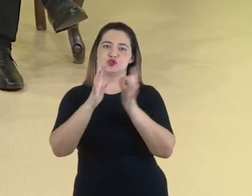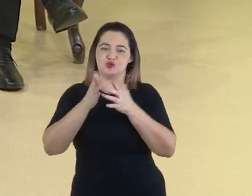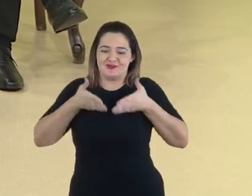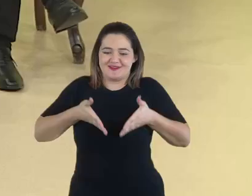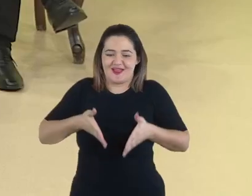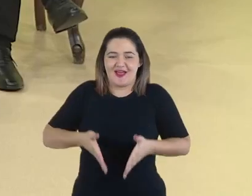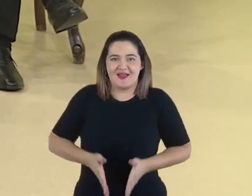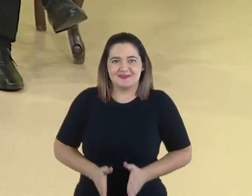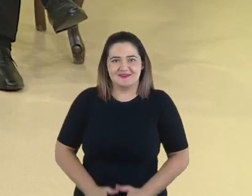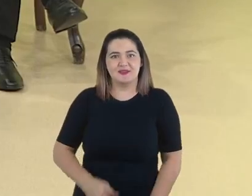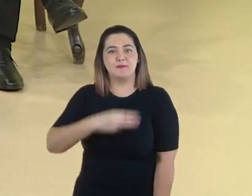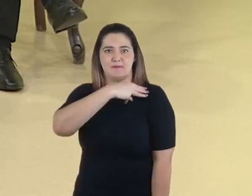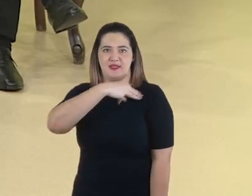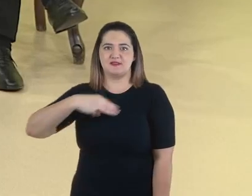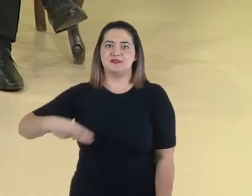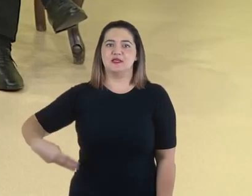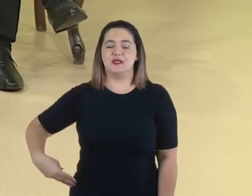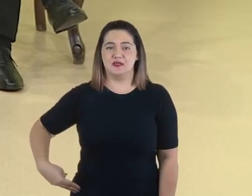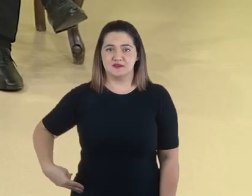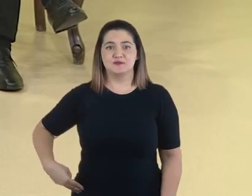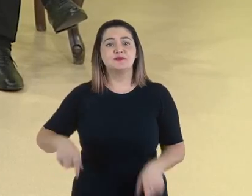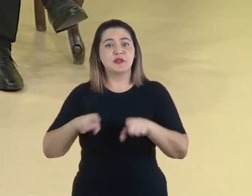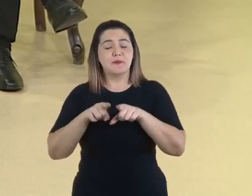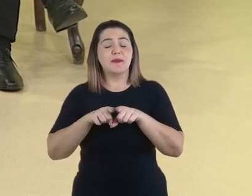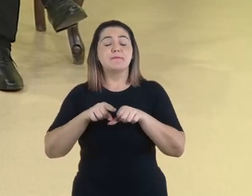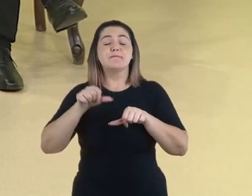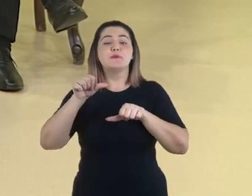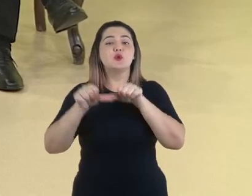do fim, isto é, no decorrer da história do